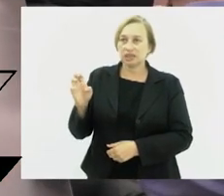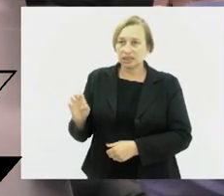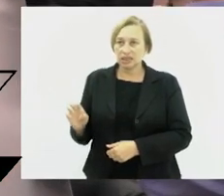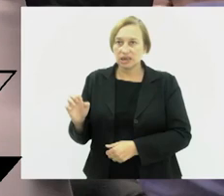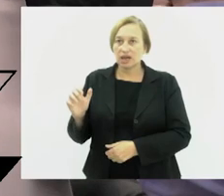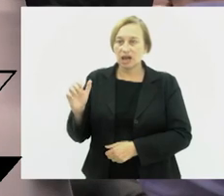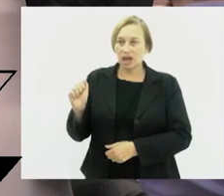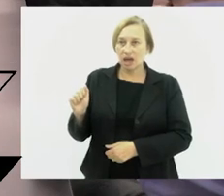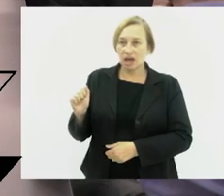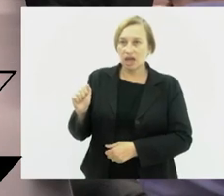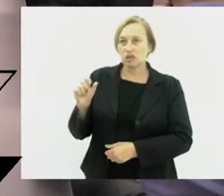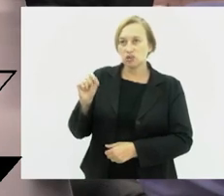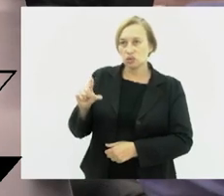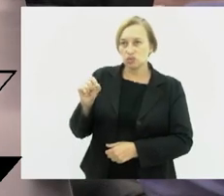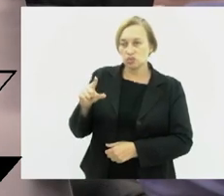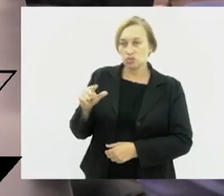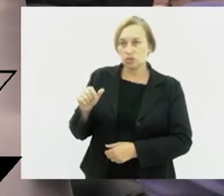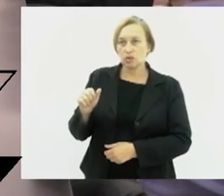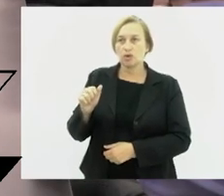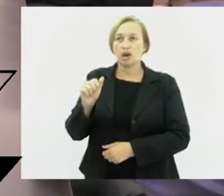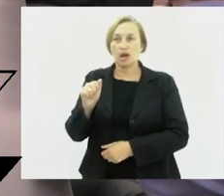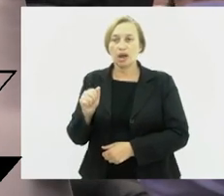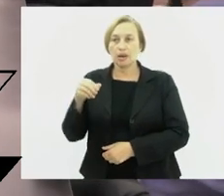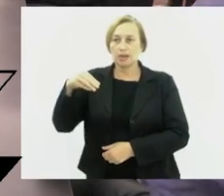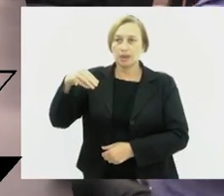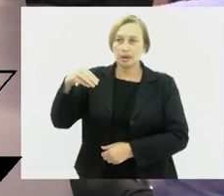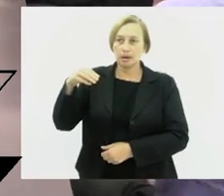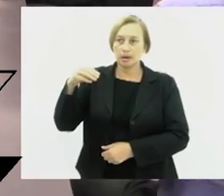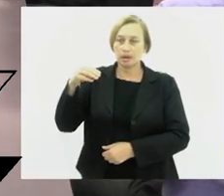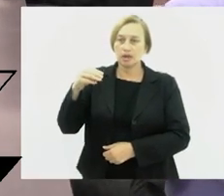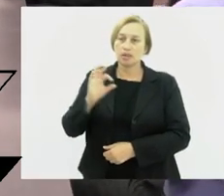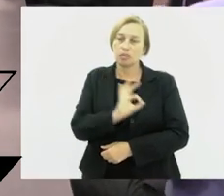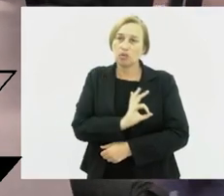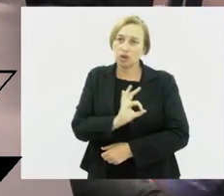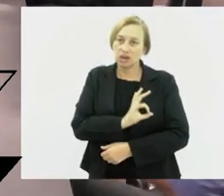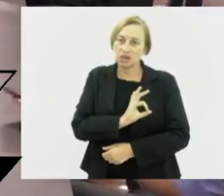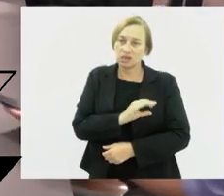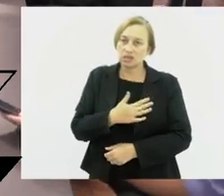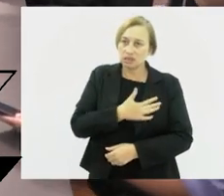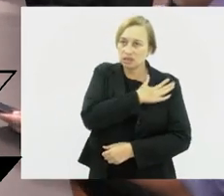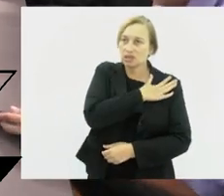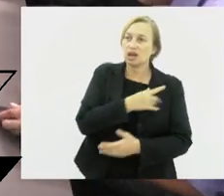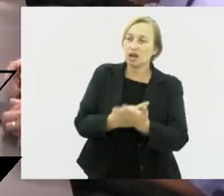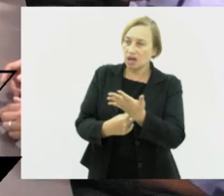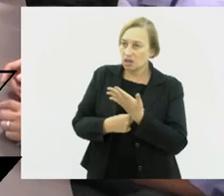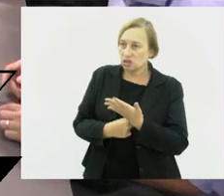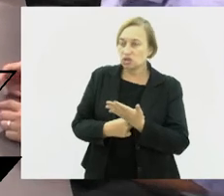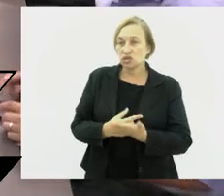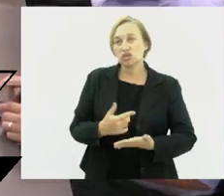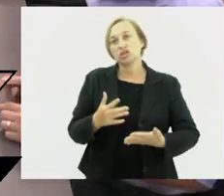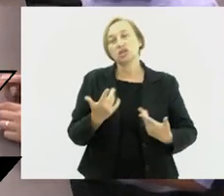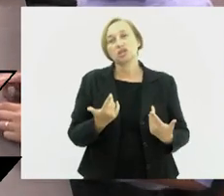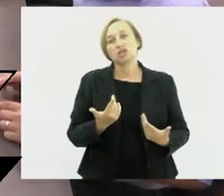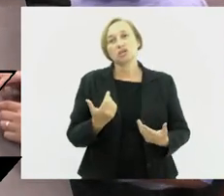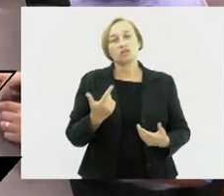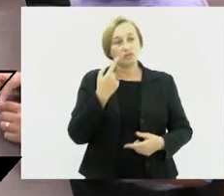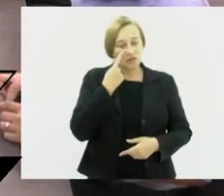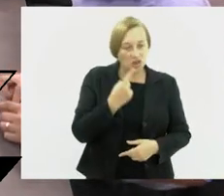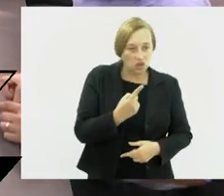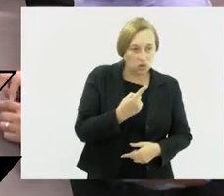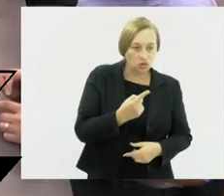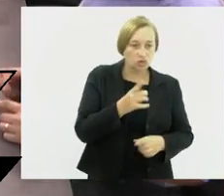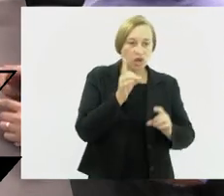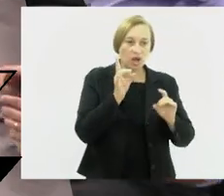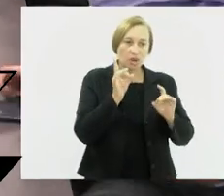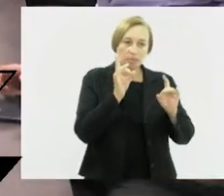né? Então, o que acontece? A maioria são pitbulls em casos de maus-tratos, em casos de que a mãe